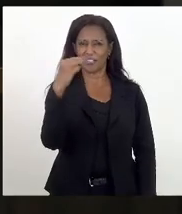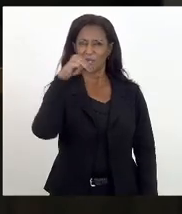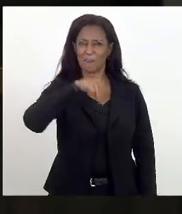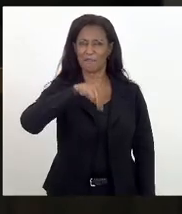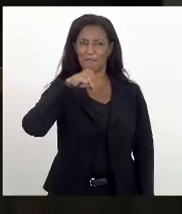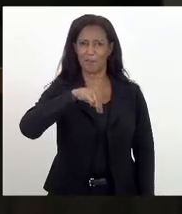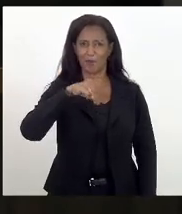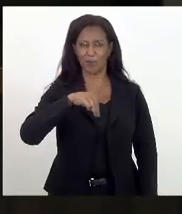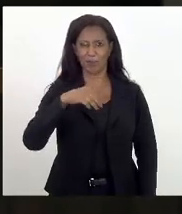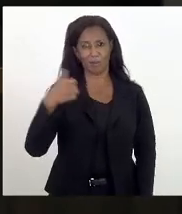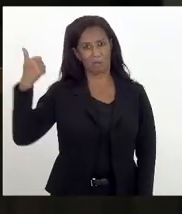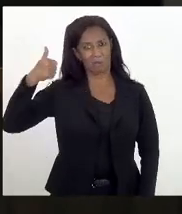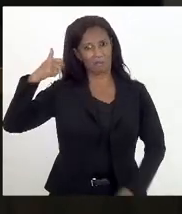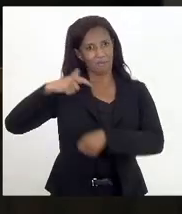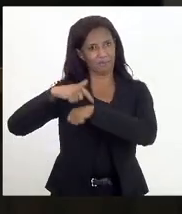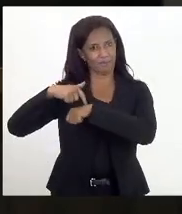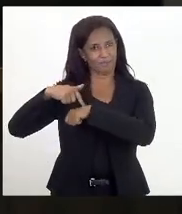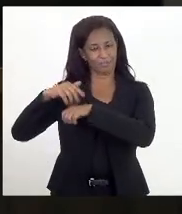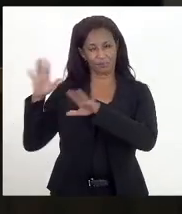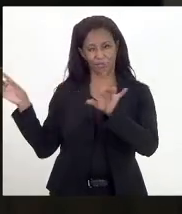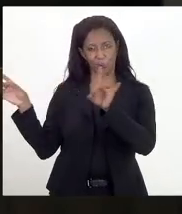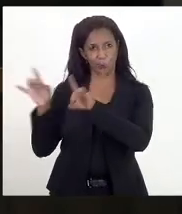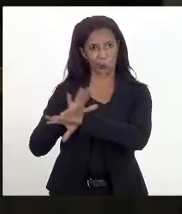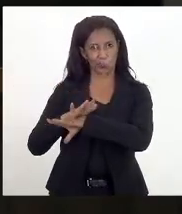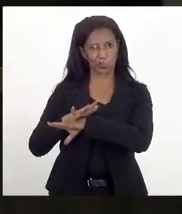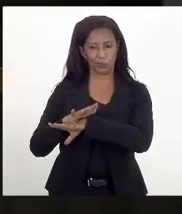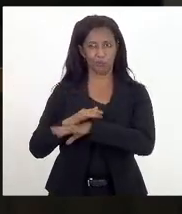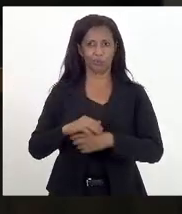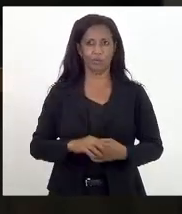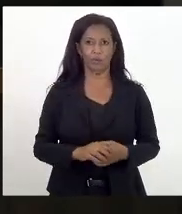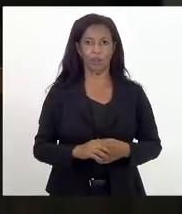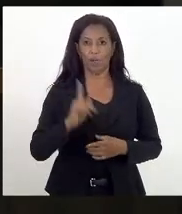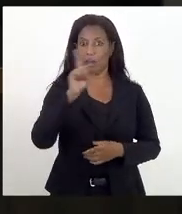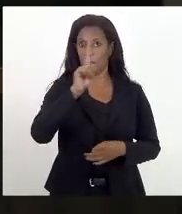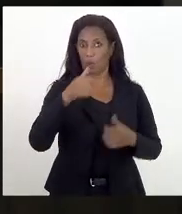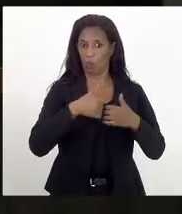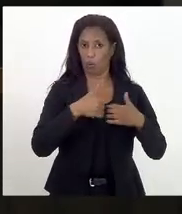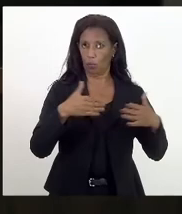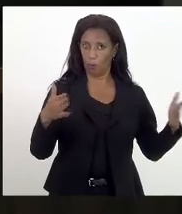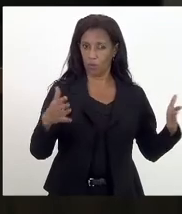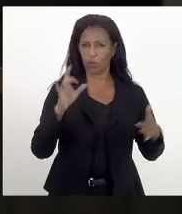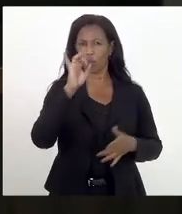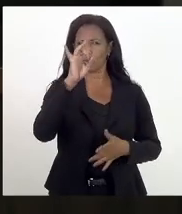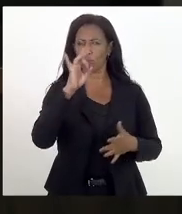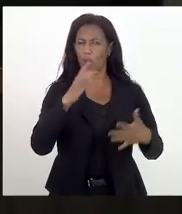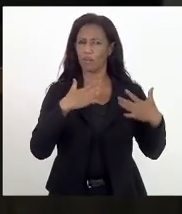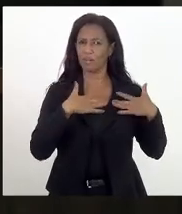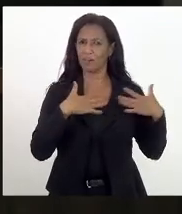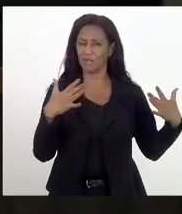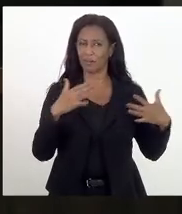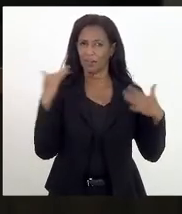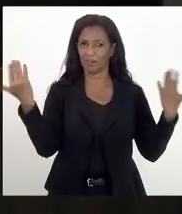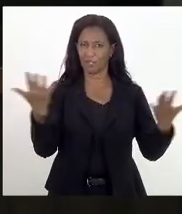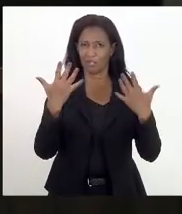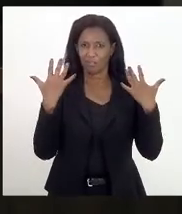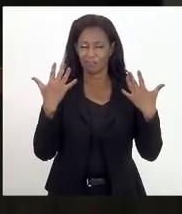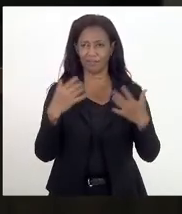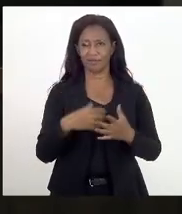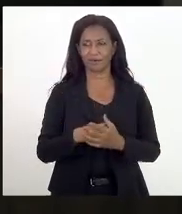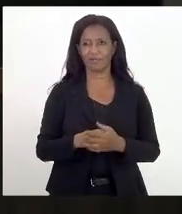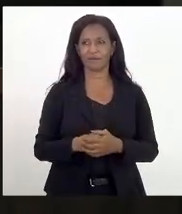fechado o primeiro expediente não está aberto a sessão então ele vai fazer uma saudação para todos nós aqui por